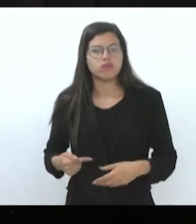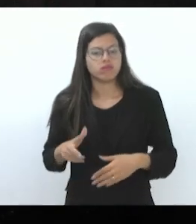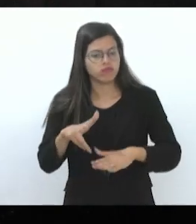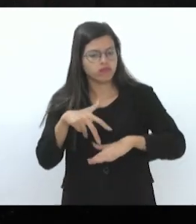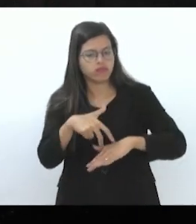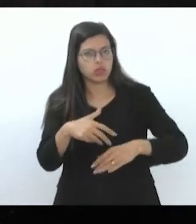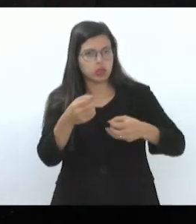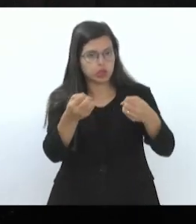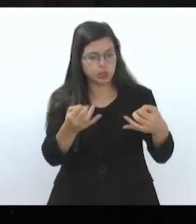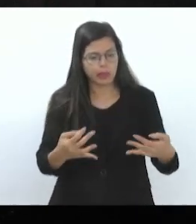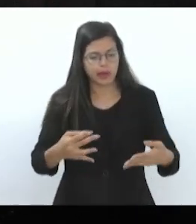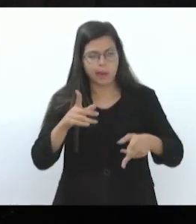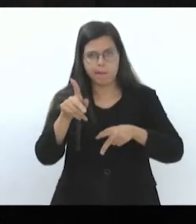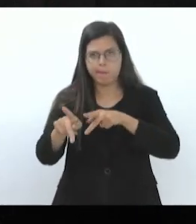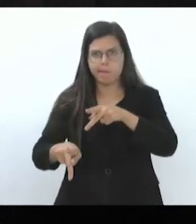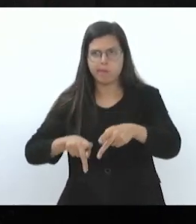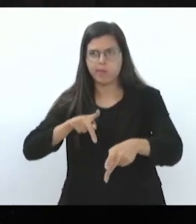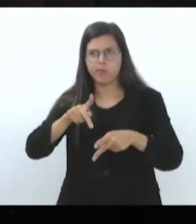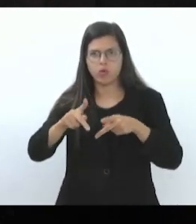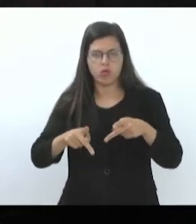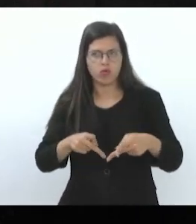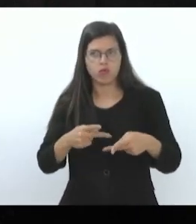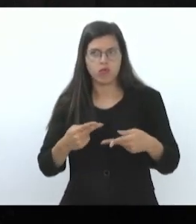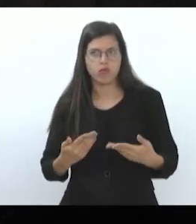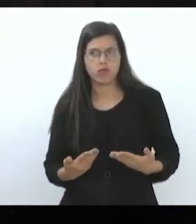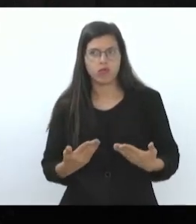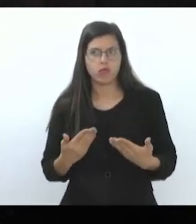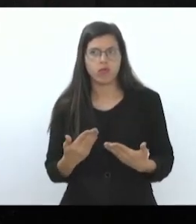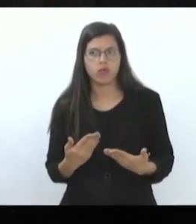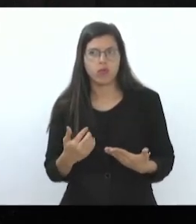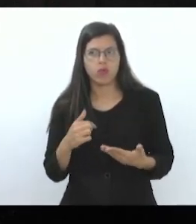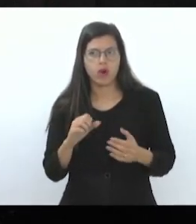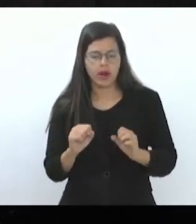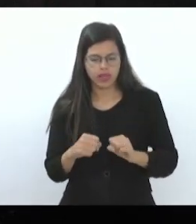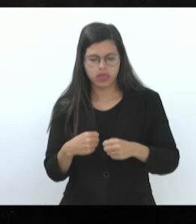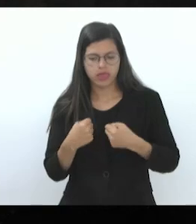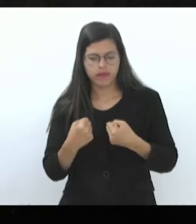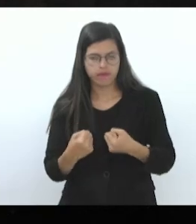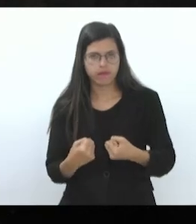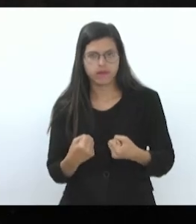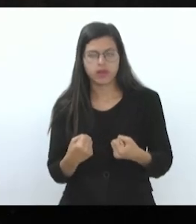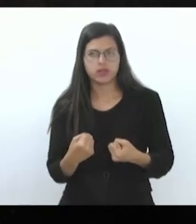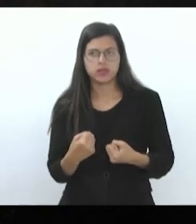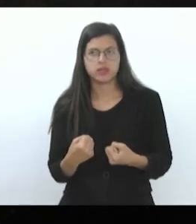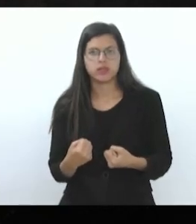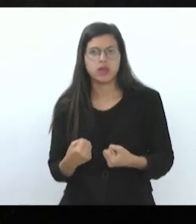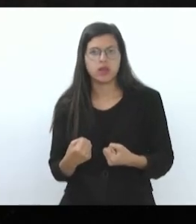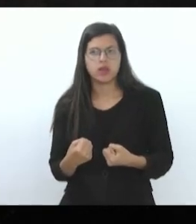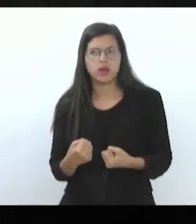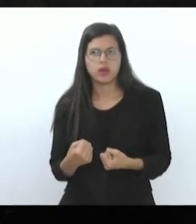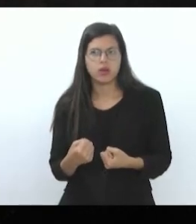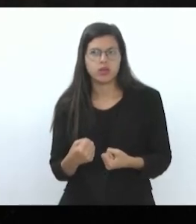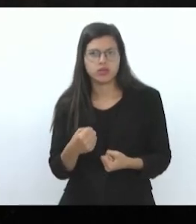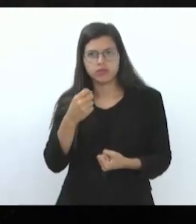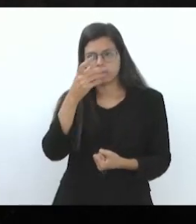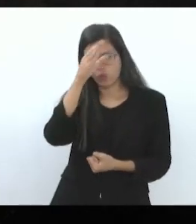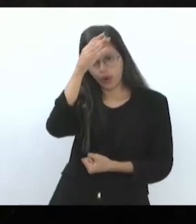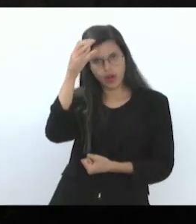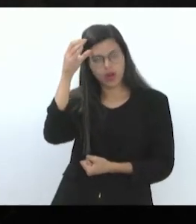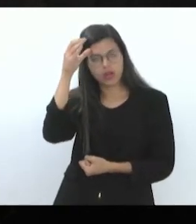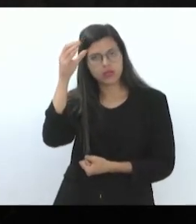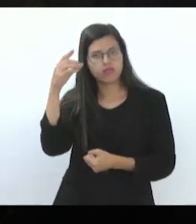O máximo, a defesa do consumidor recebe as denúncias e está